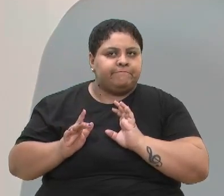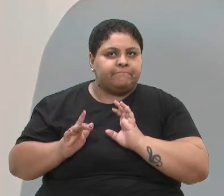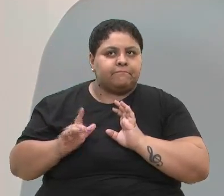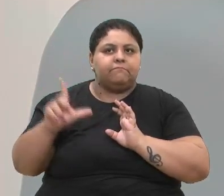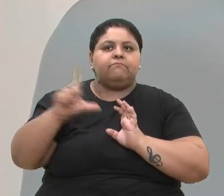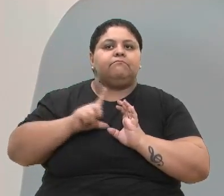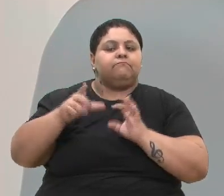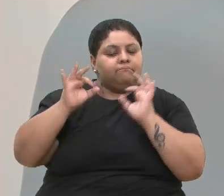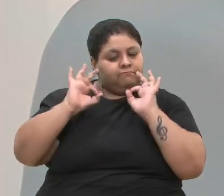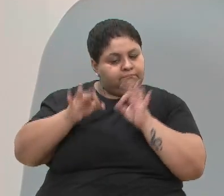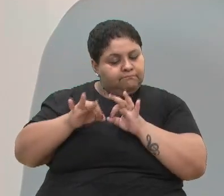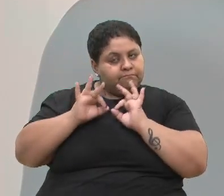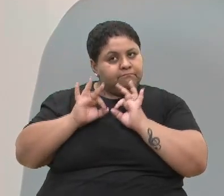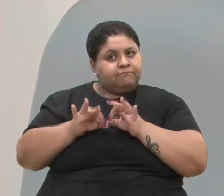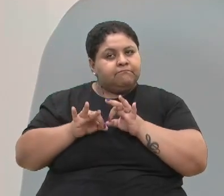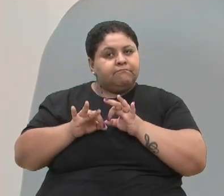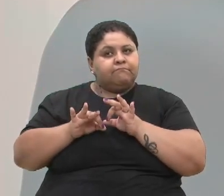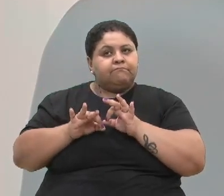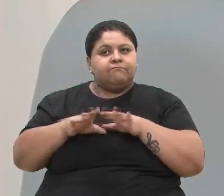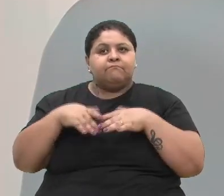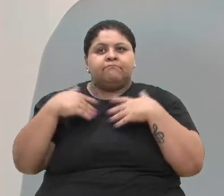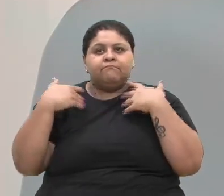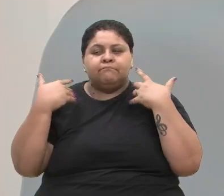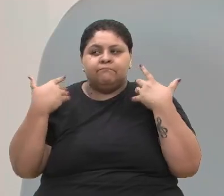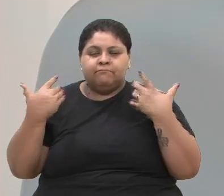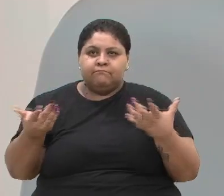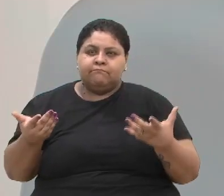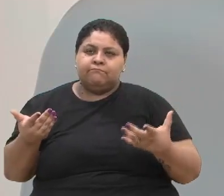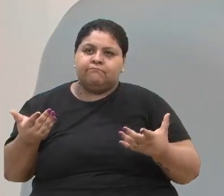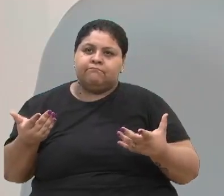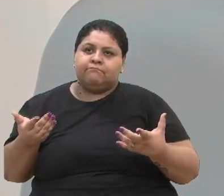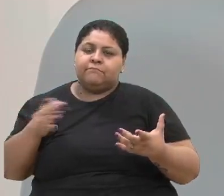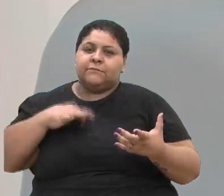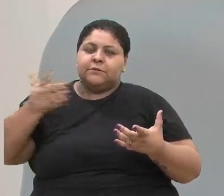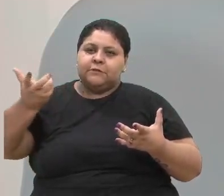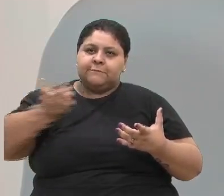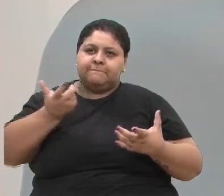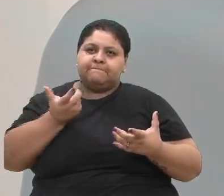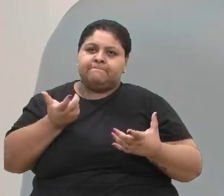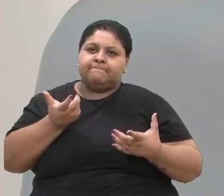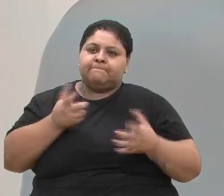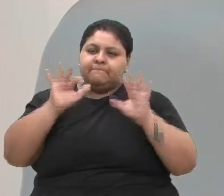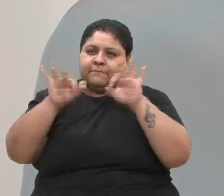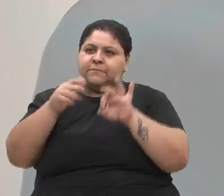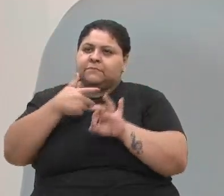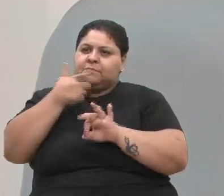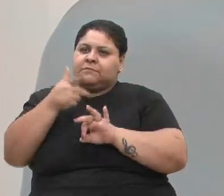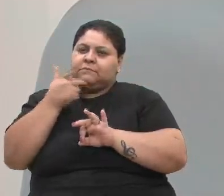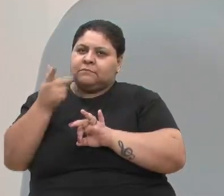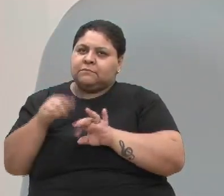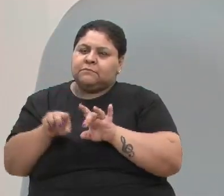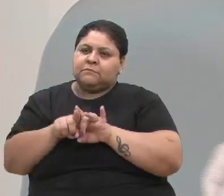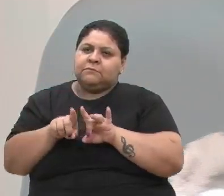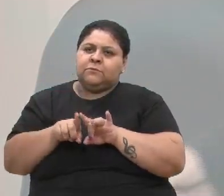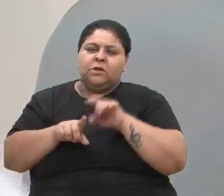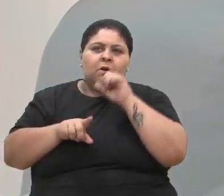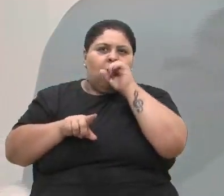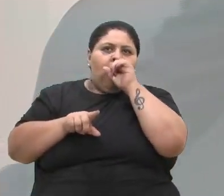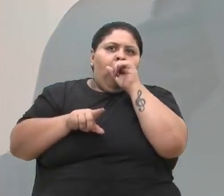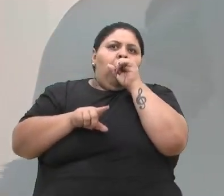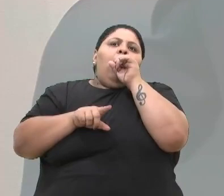Tenho certeza absoluta. Então, eu quero encerrar minha fala dizer que